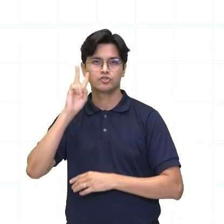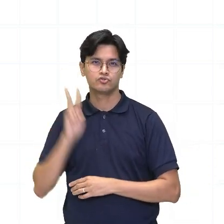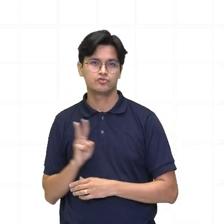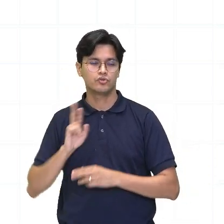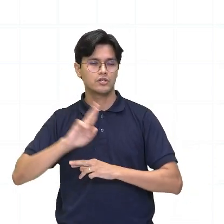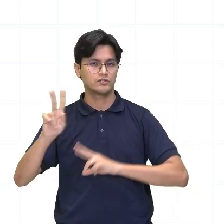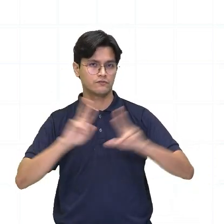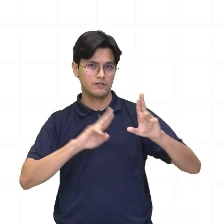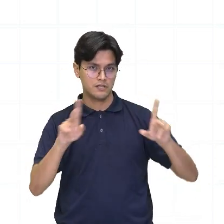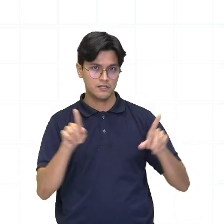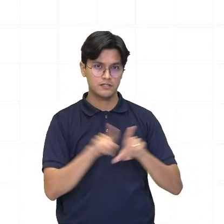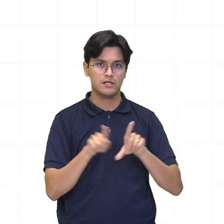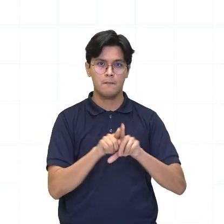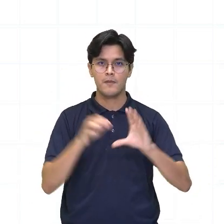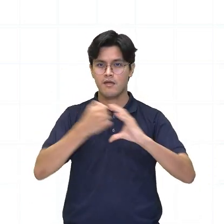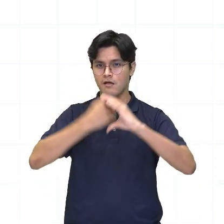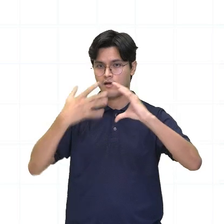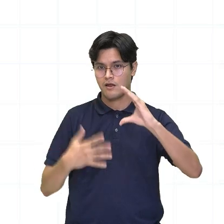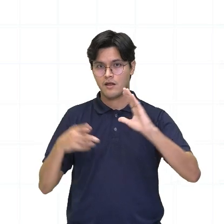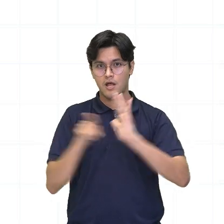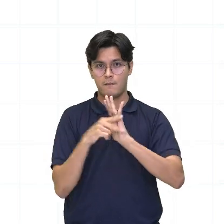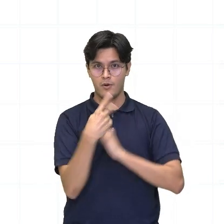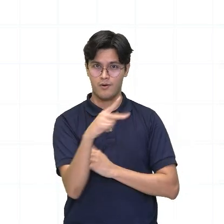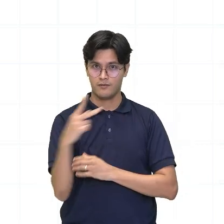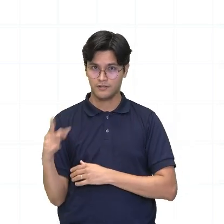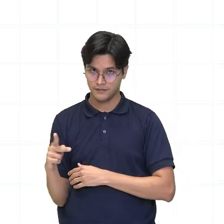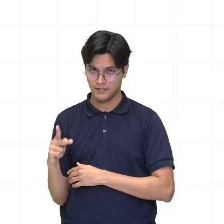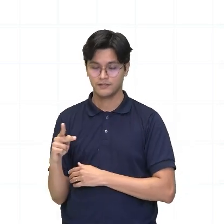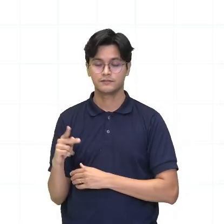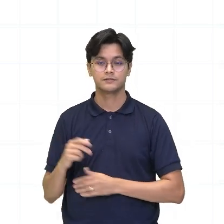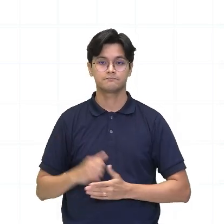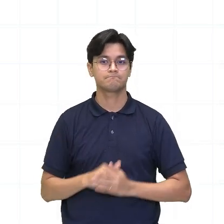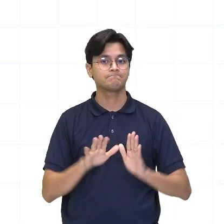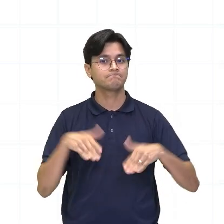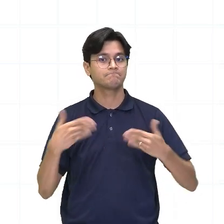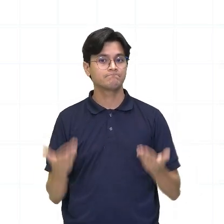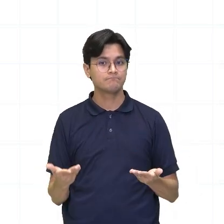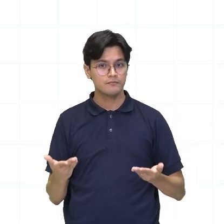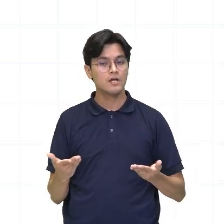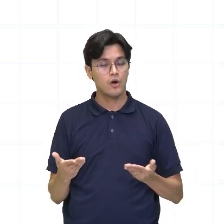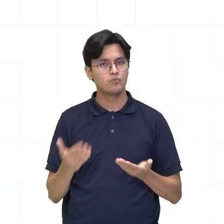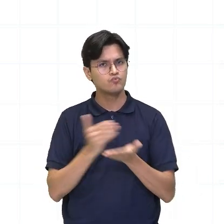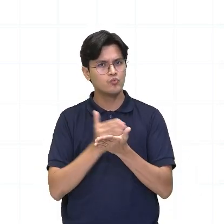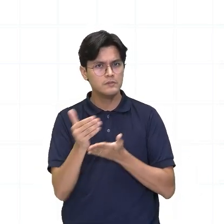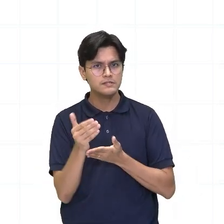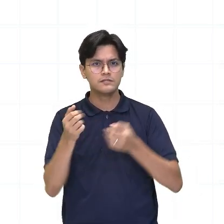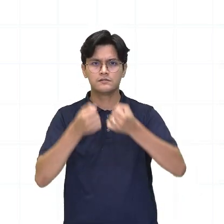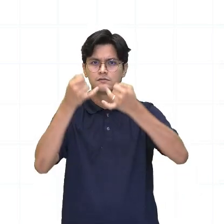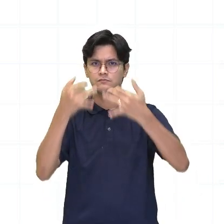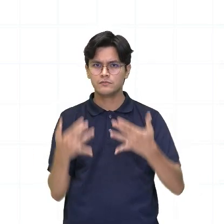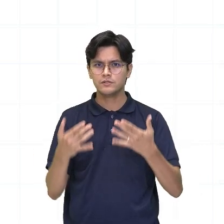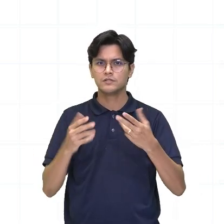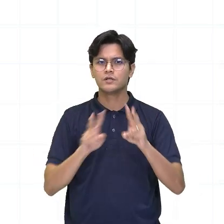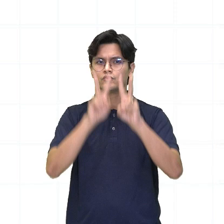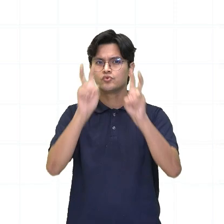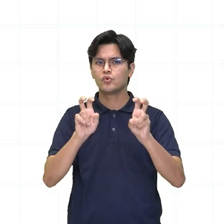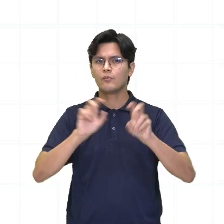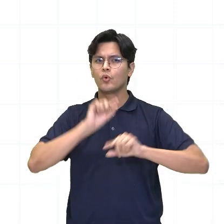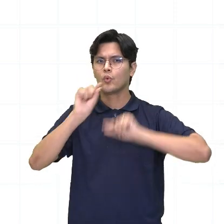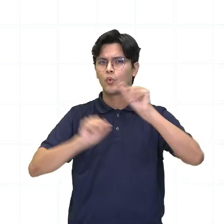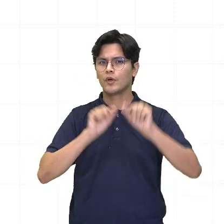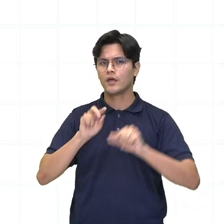características que elas têm na atualidade. Então, nós vamos falar primeiramente como surgiu a valsa